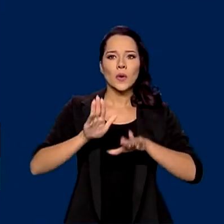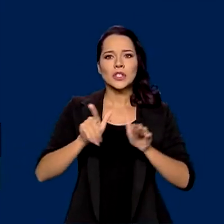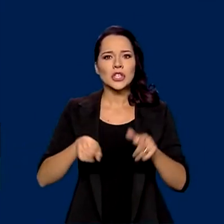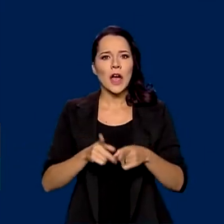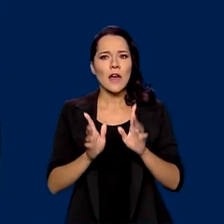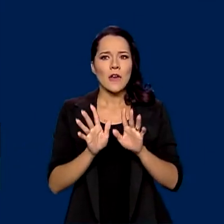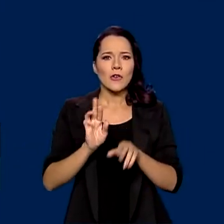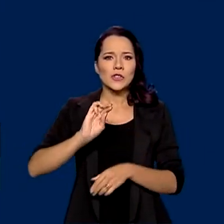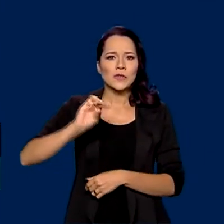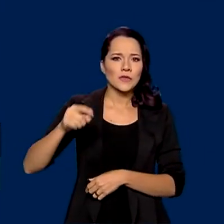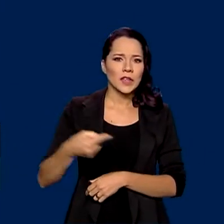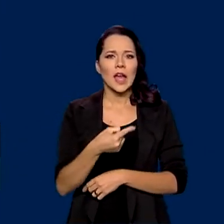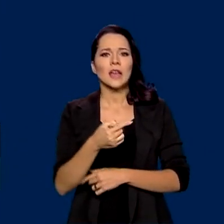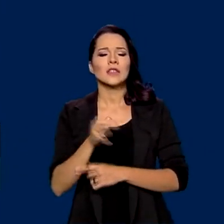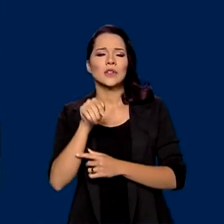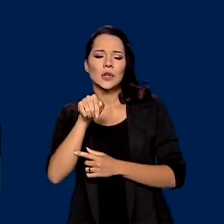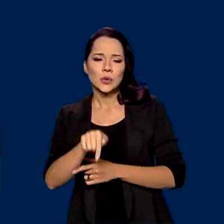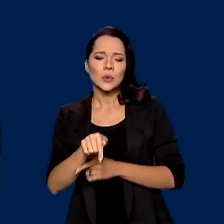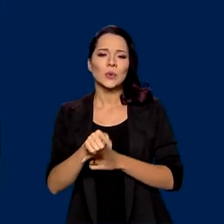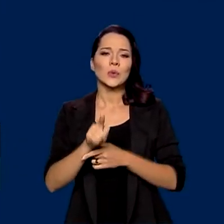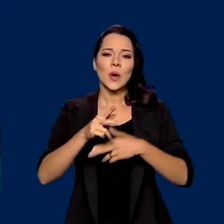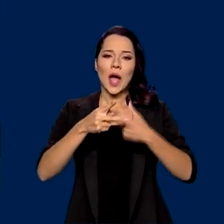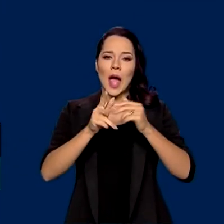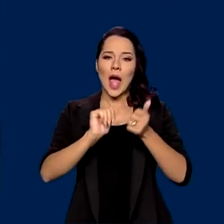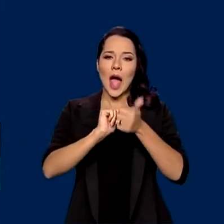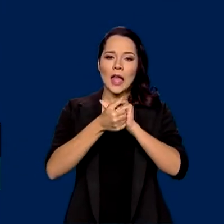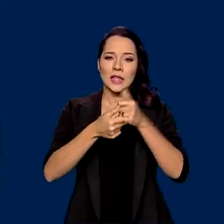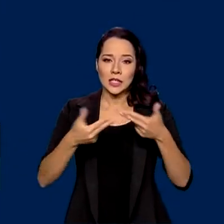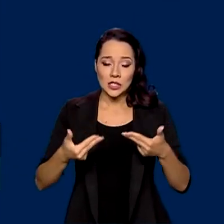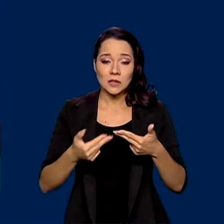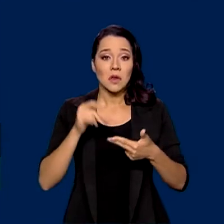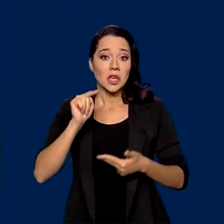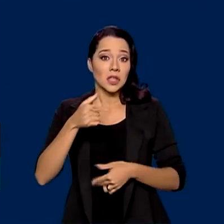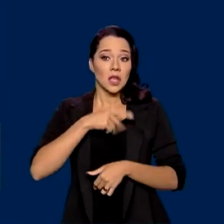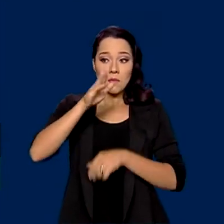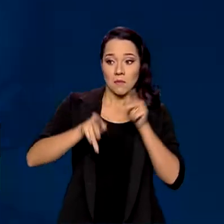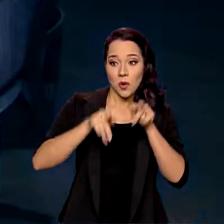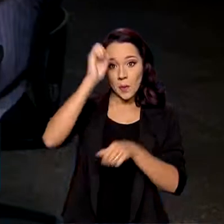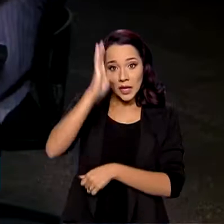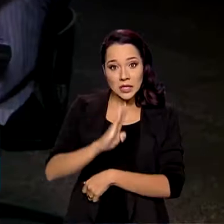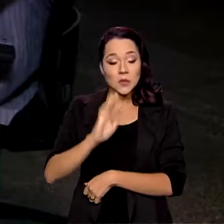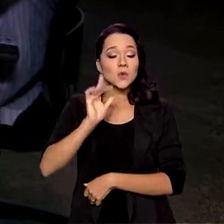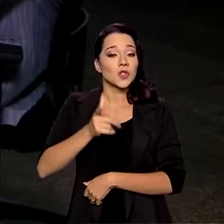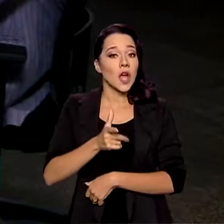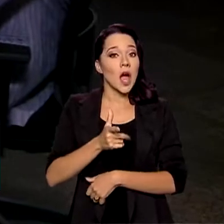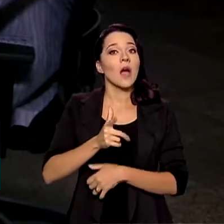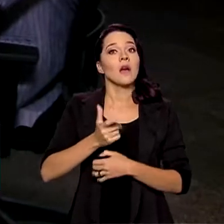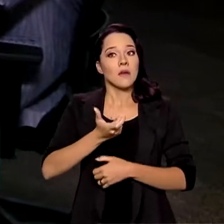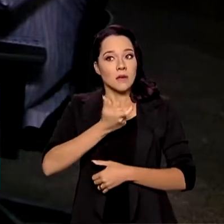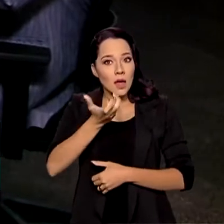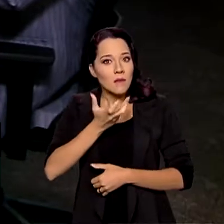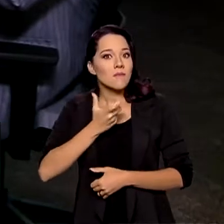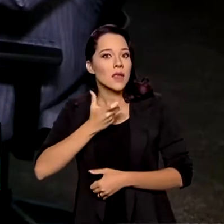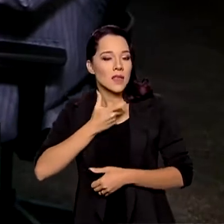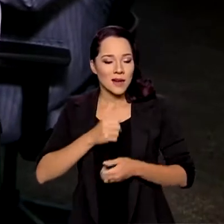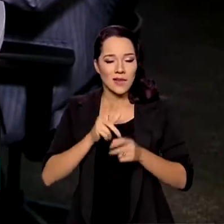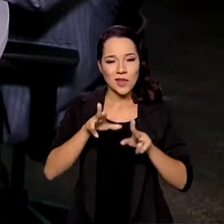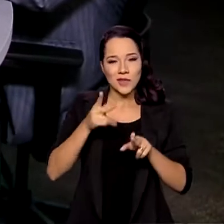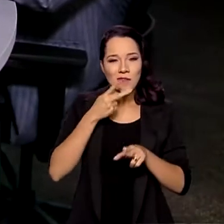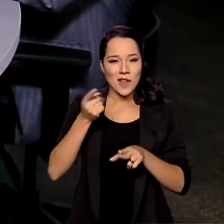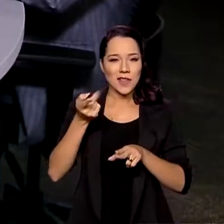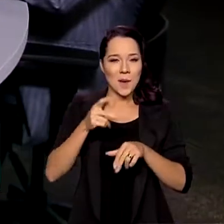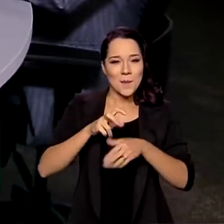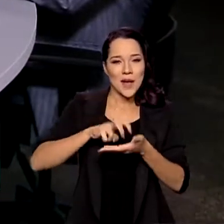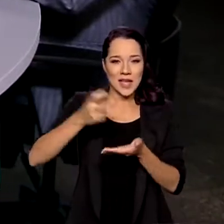do atletismo e tem, sim, brasileiro indo em busca de medalha. Assim como vocês já adiantaram, na manhã da sexta-feira aqui em Tóquio,